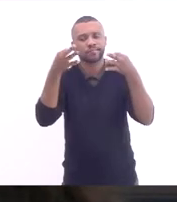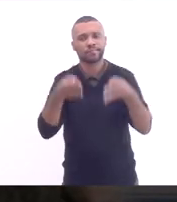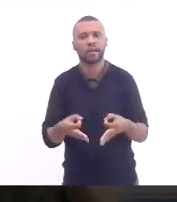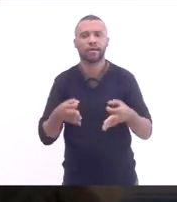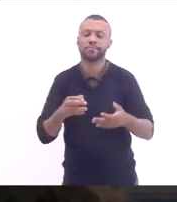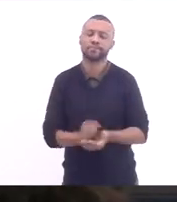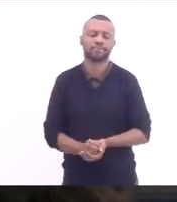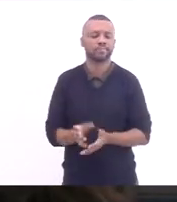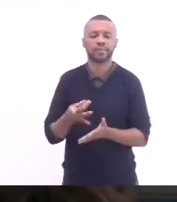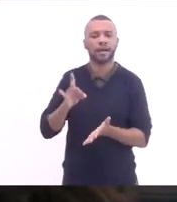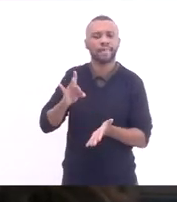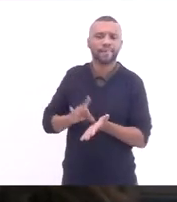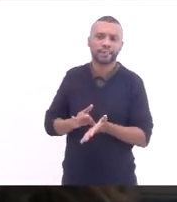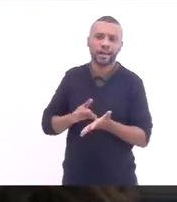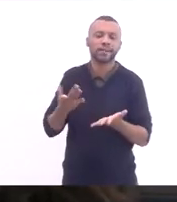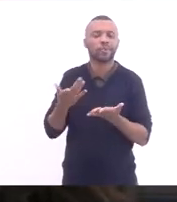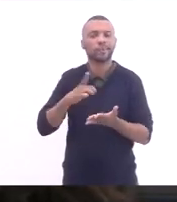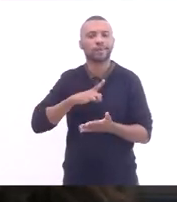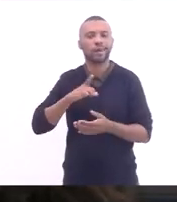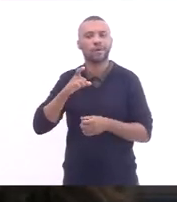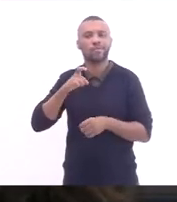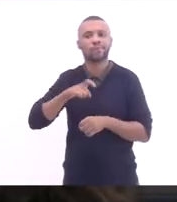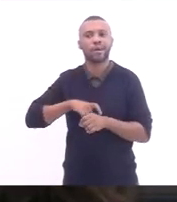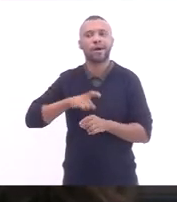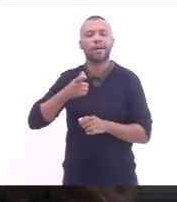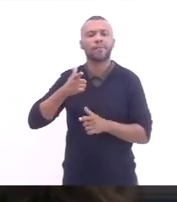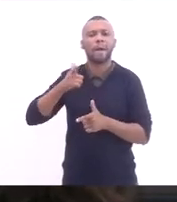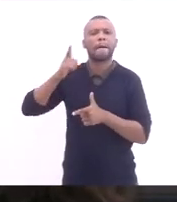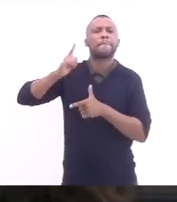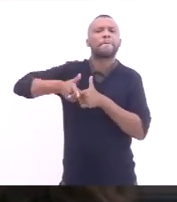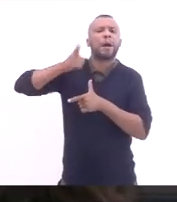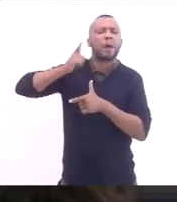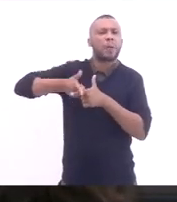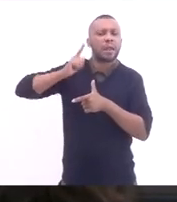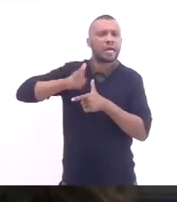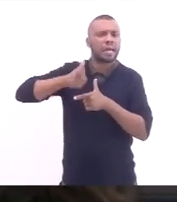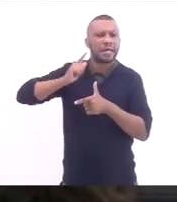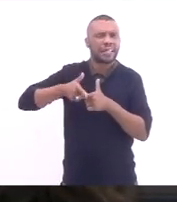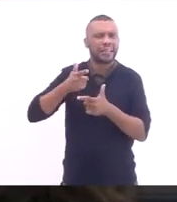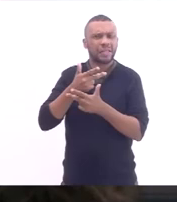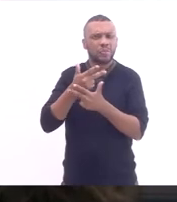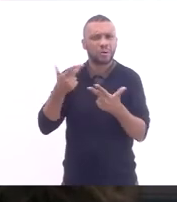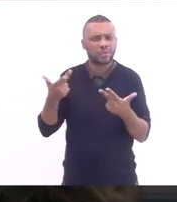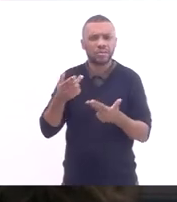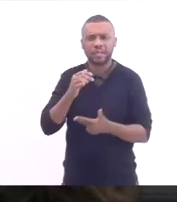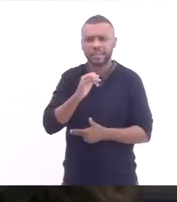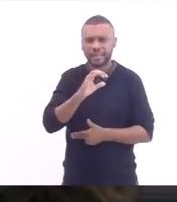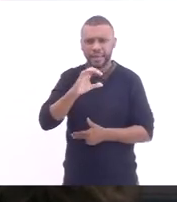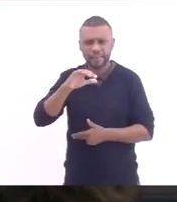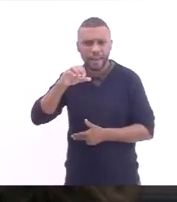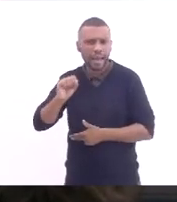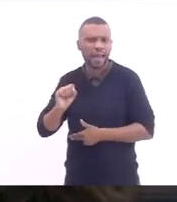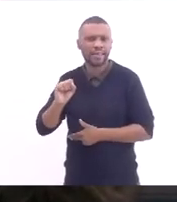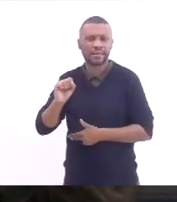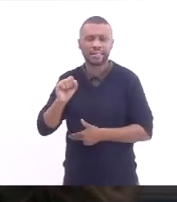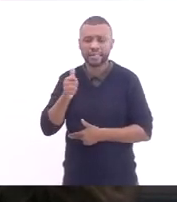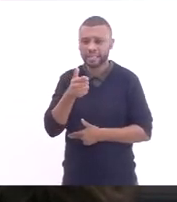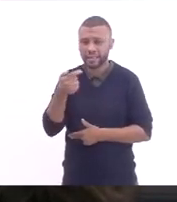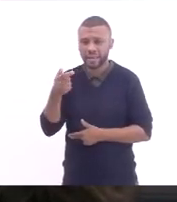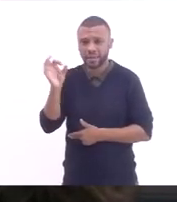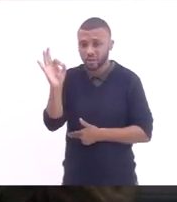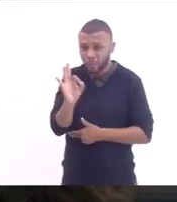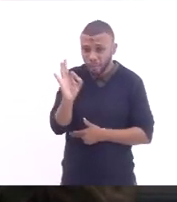realidade. E agora vem uma pauleira. Esse negócio do ICMS de